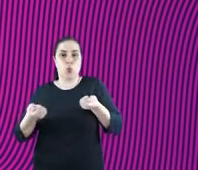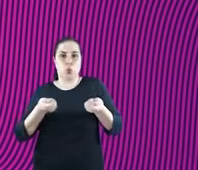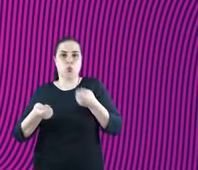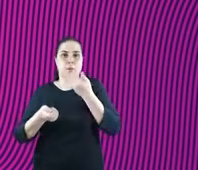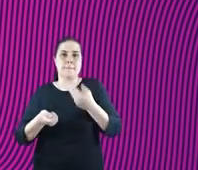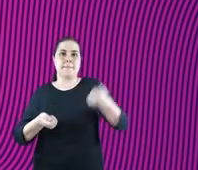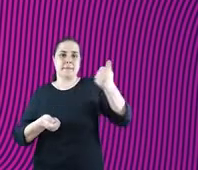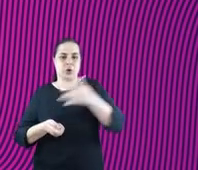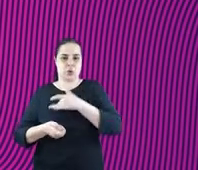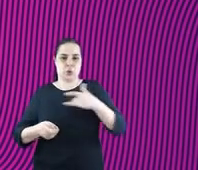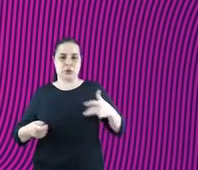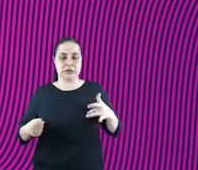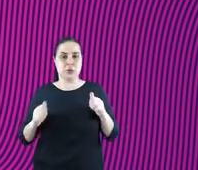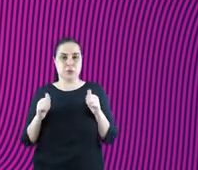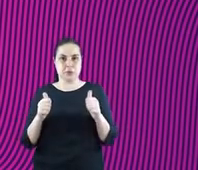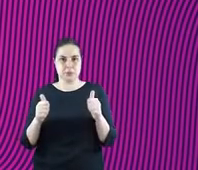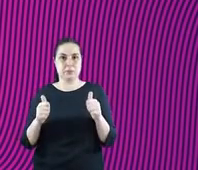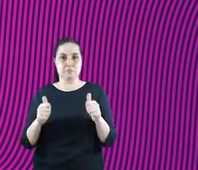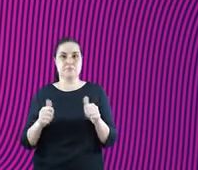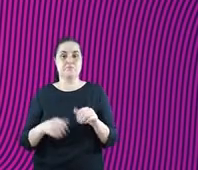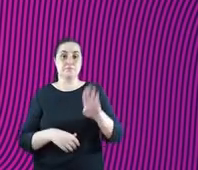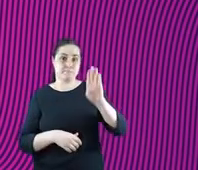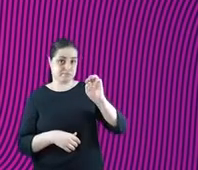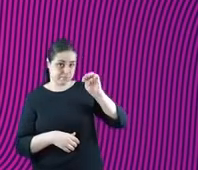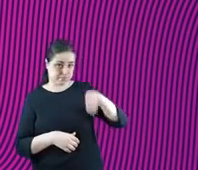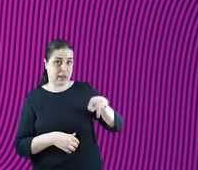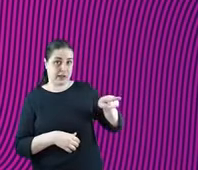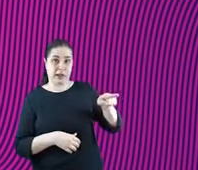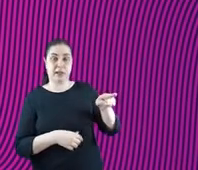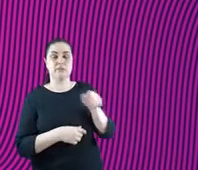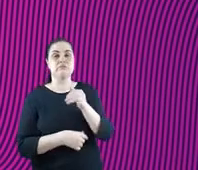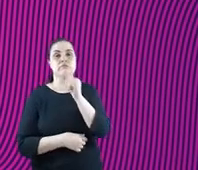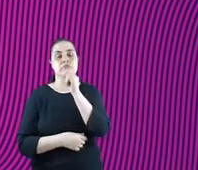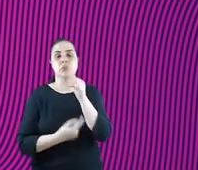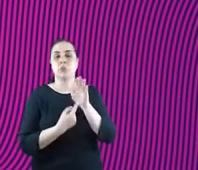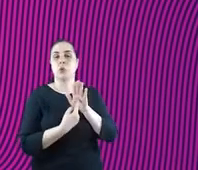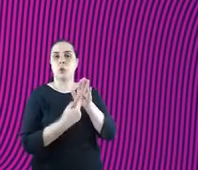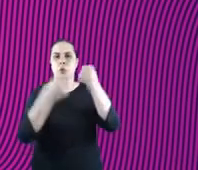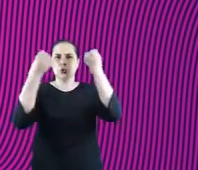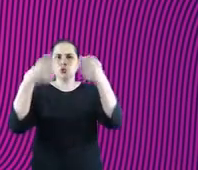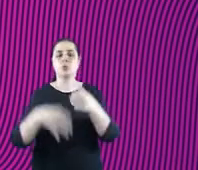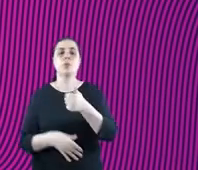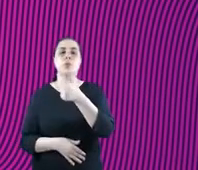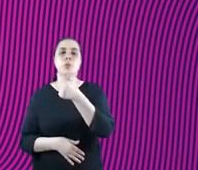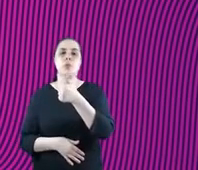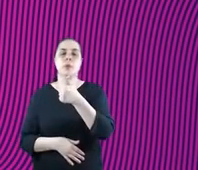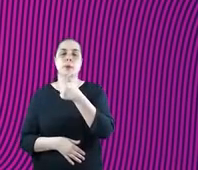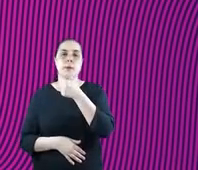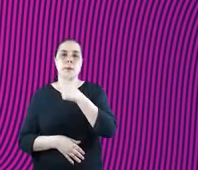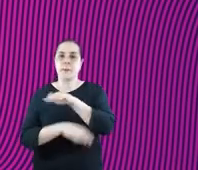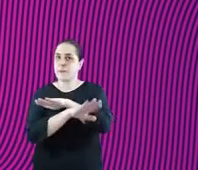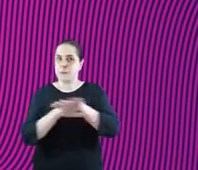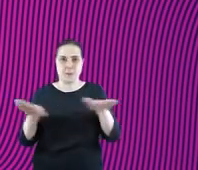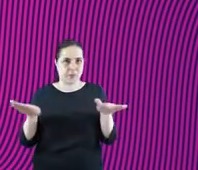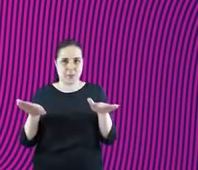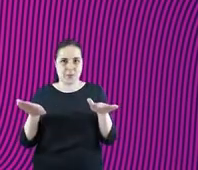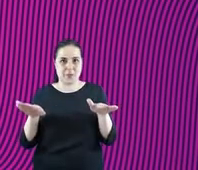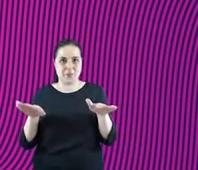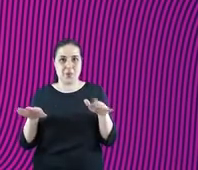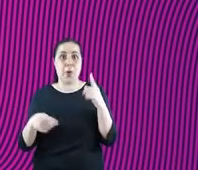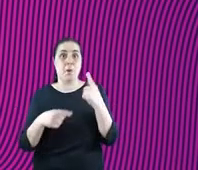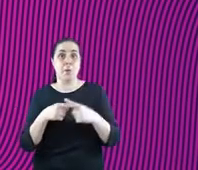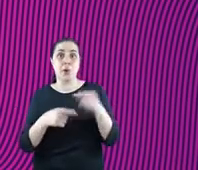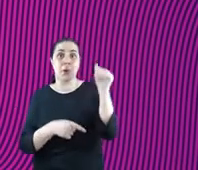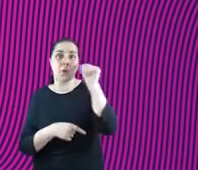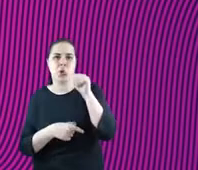você exemplificou muito bem a questão aí da menopausa, né, a mulher ela entra na menopausa, pode